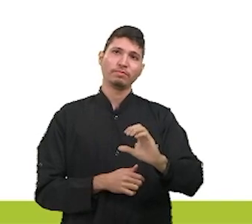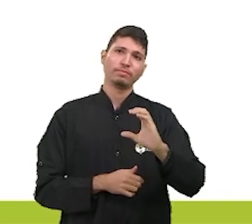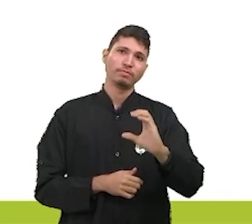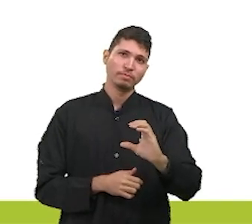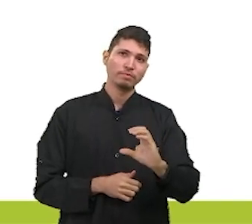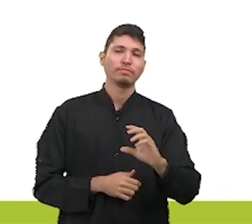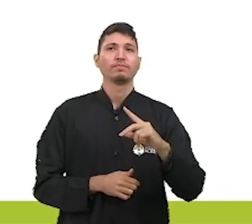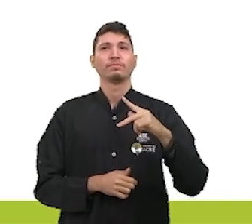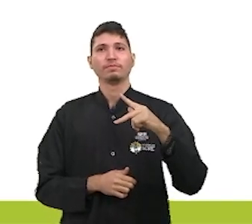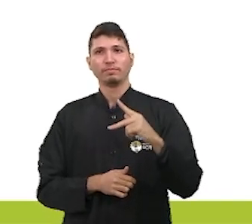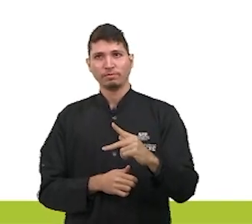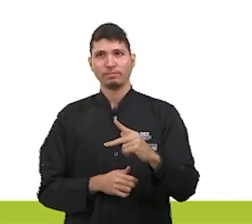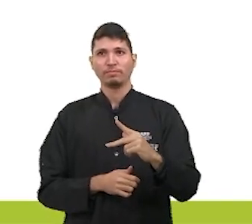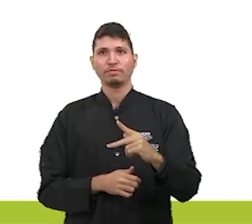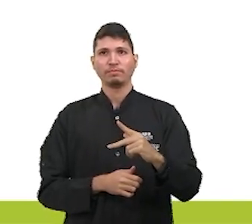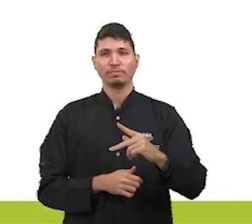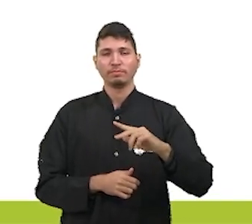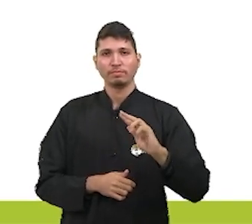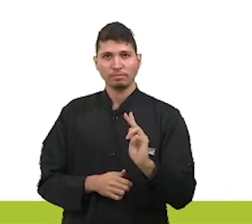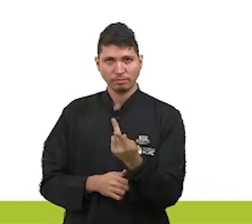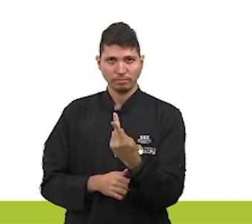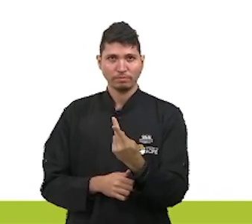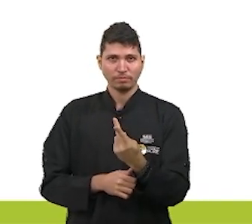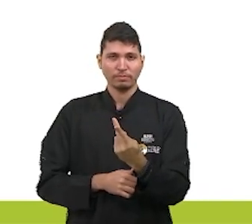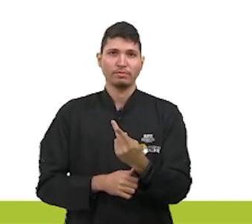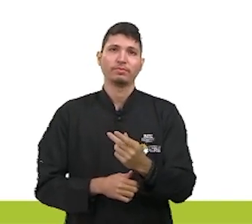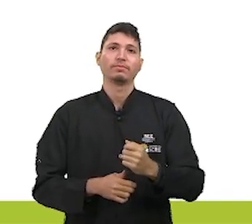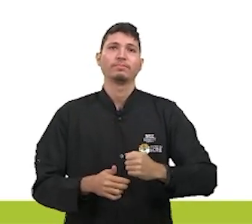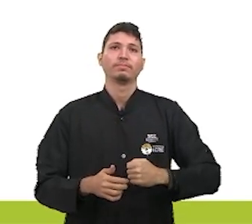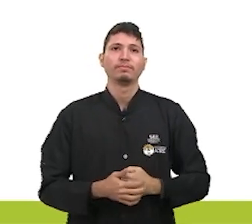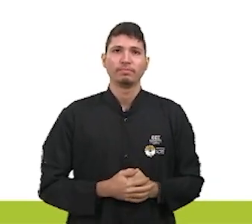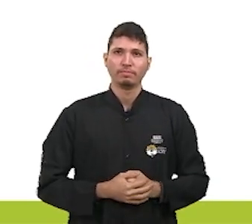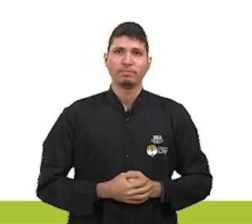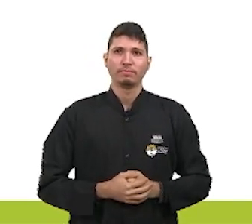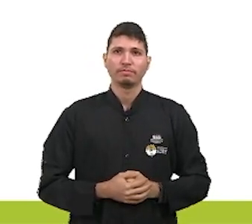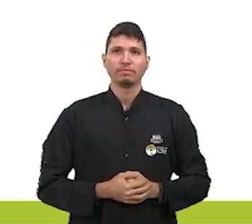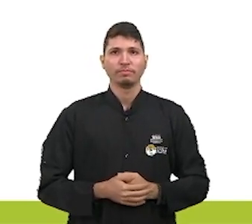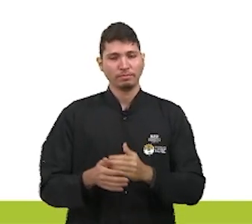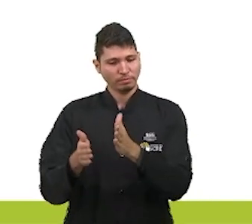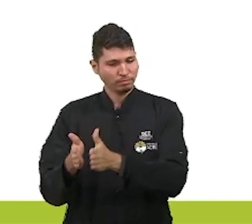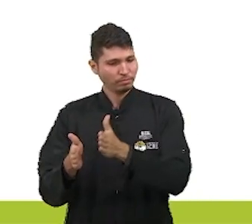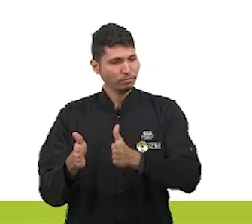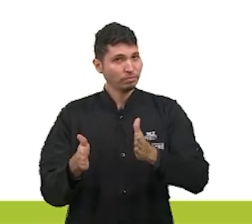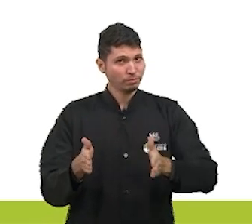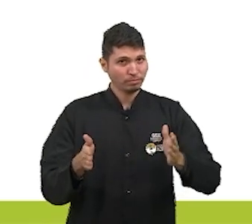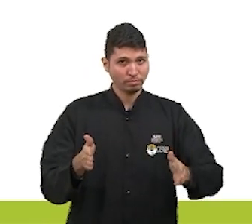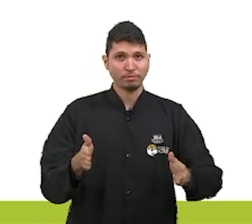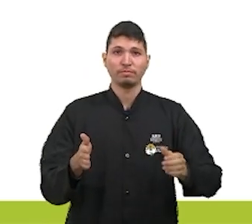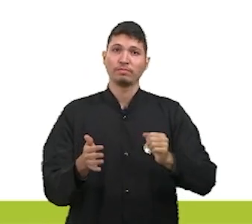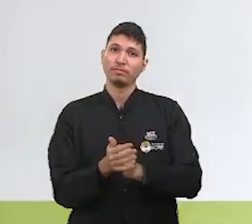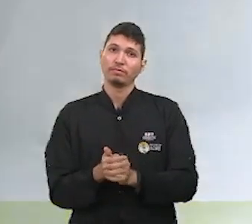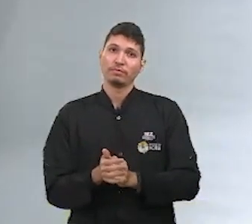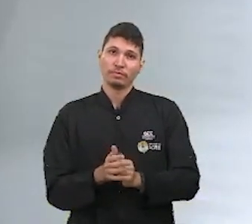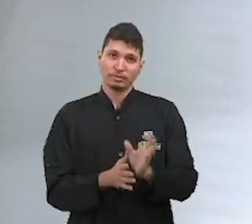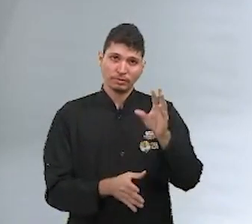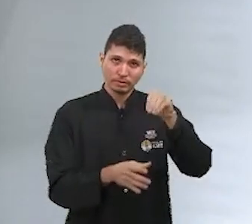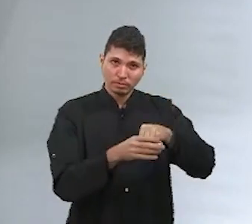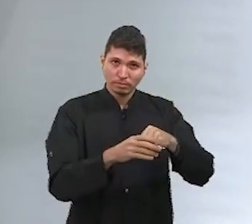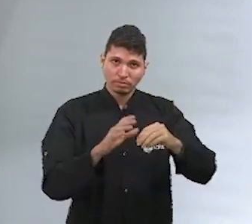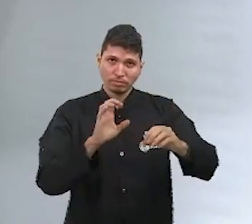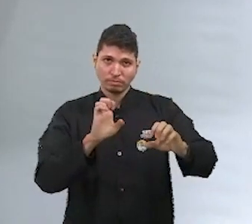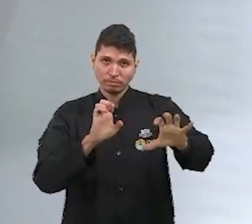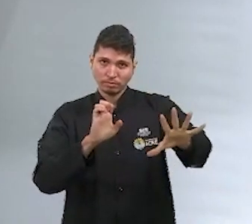carbono, fósforo e hidrogênio. Então, essa sequência para vocês em relação à eletronegatividade.